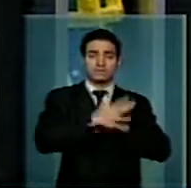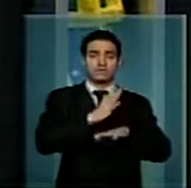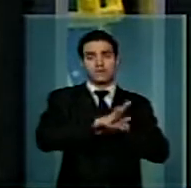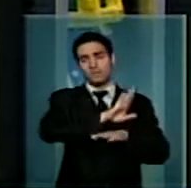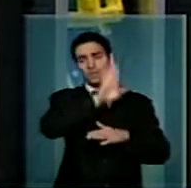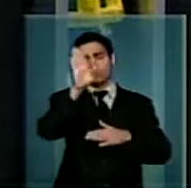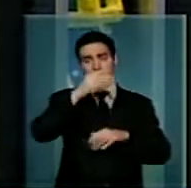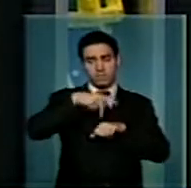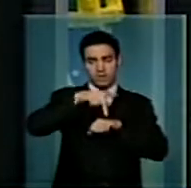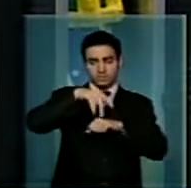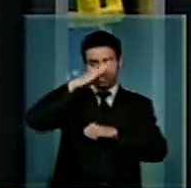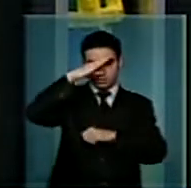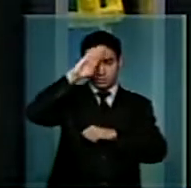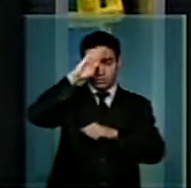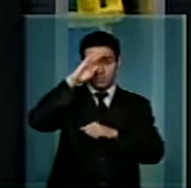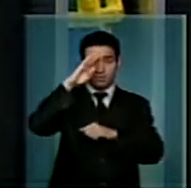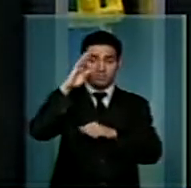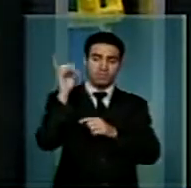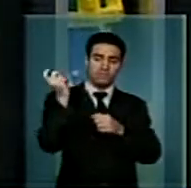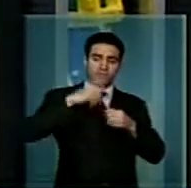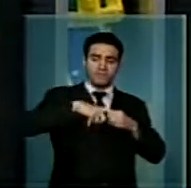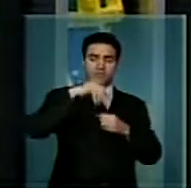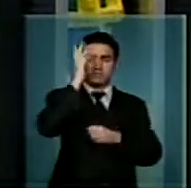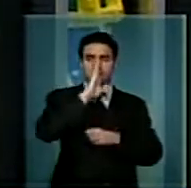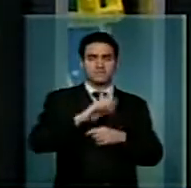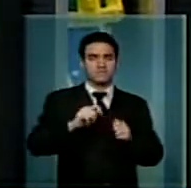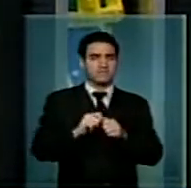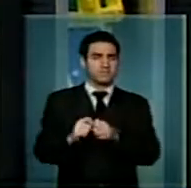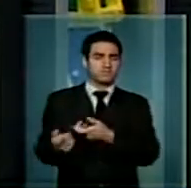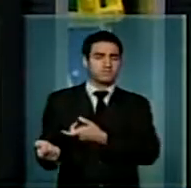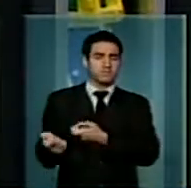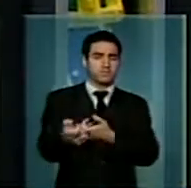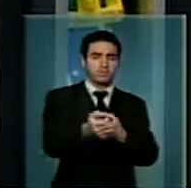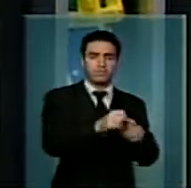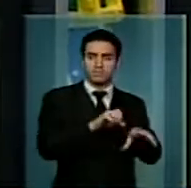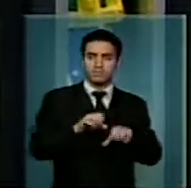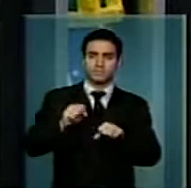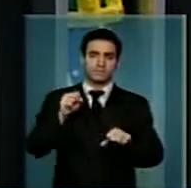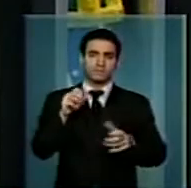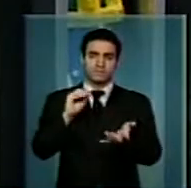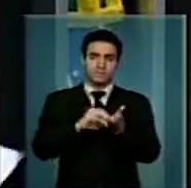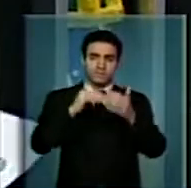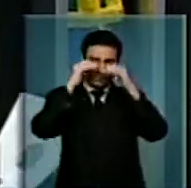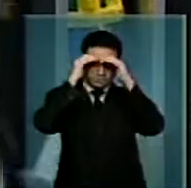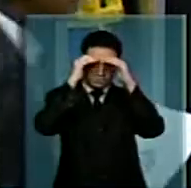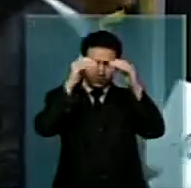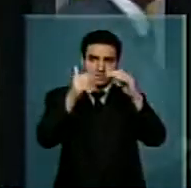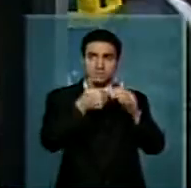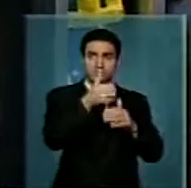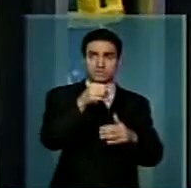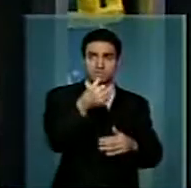é a